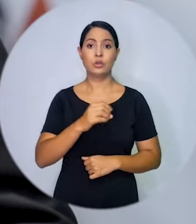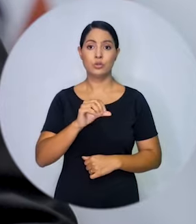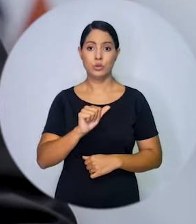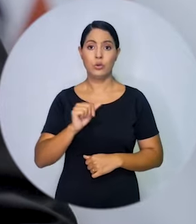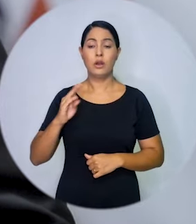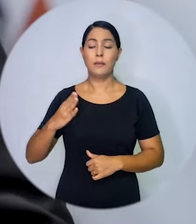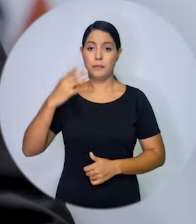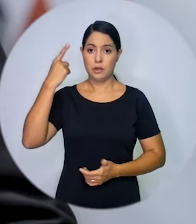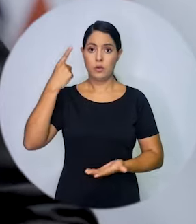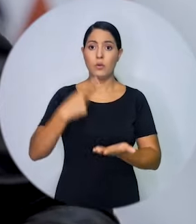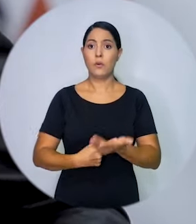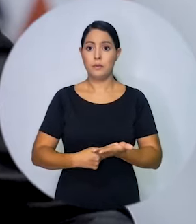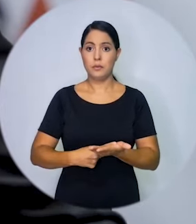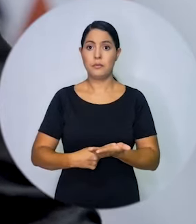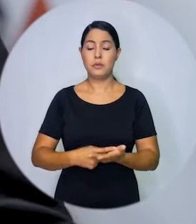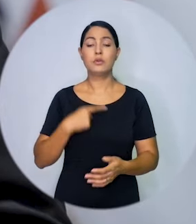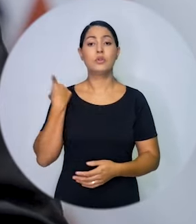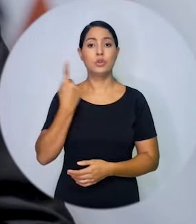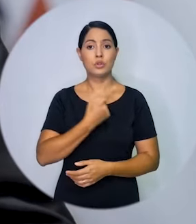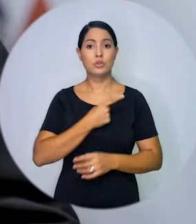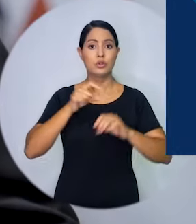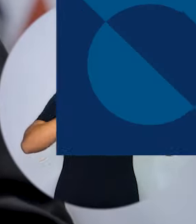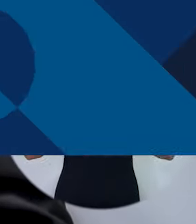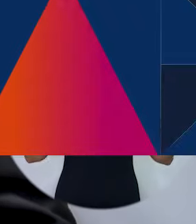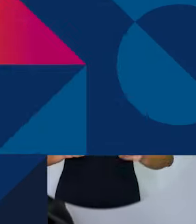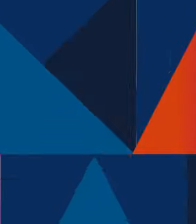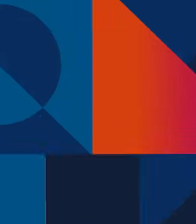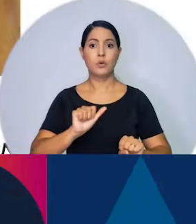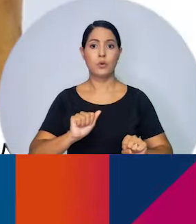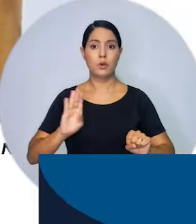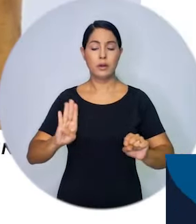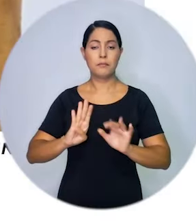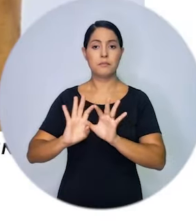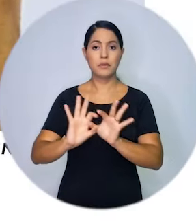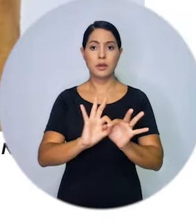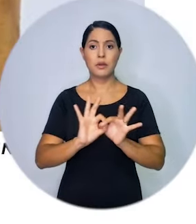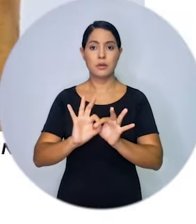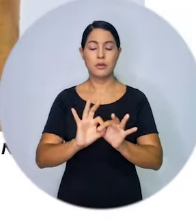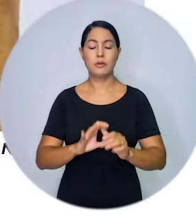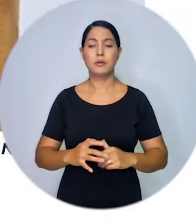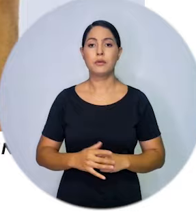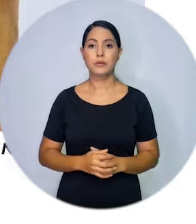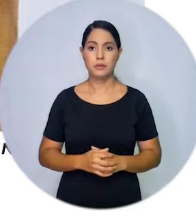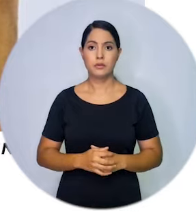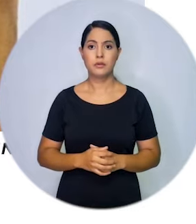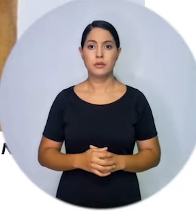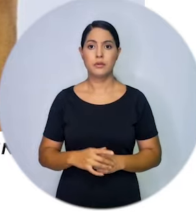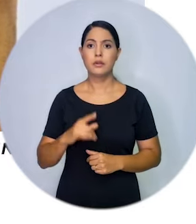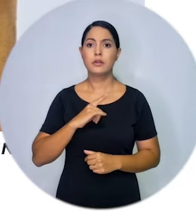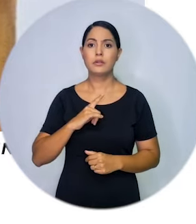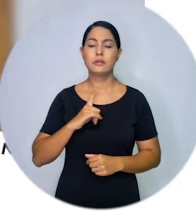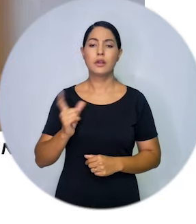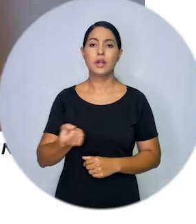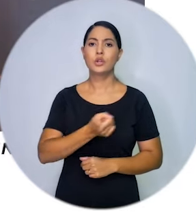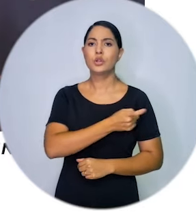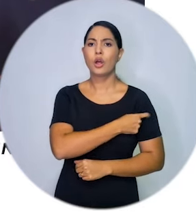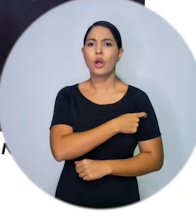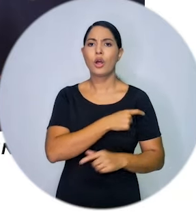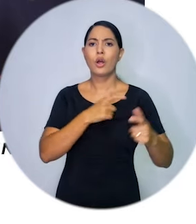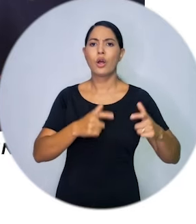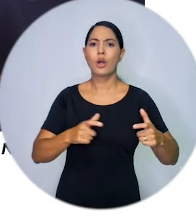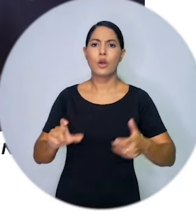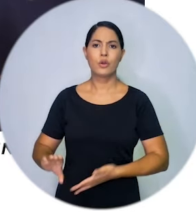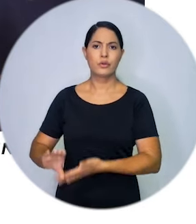do compromisso e da união de todo o sistema. As doses são compradas com